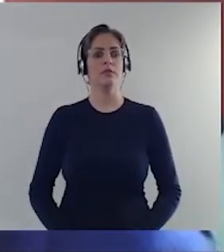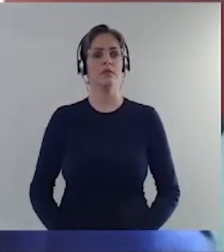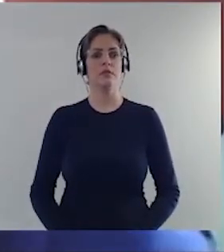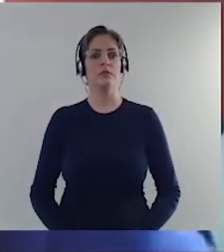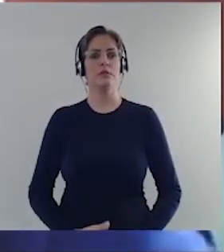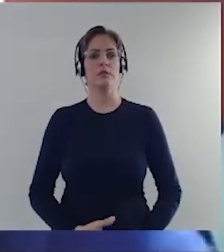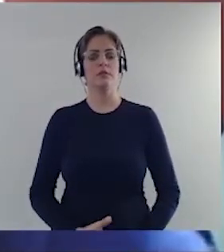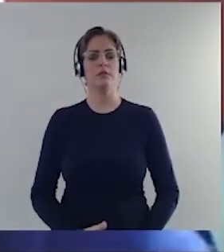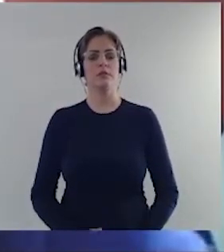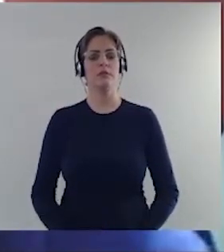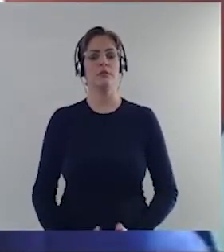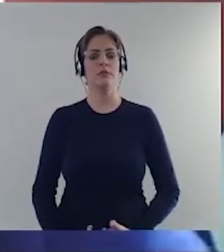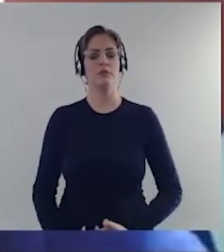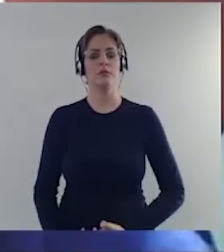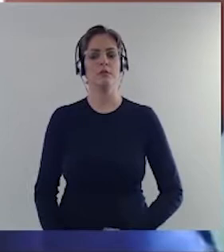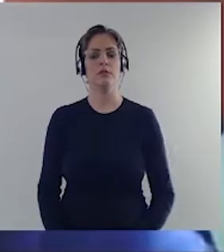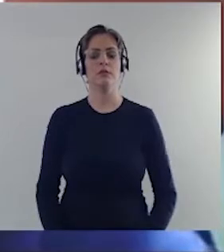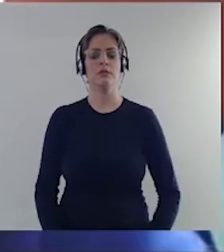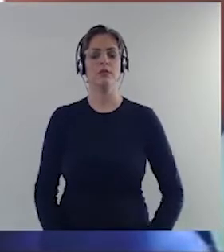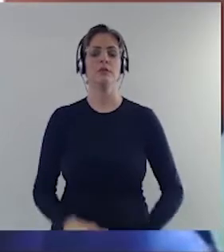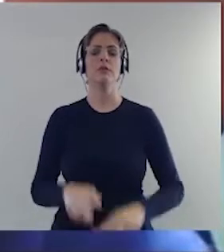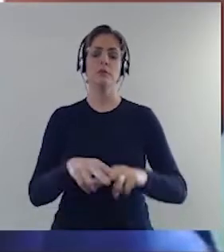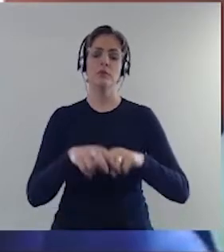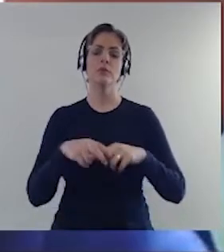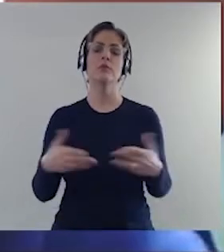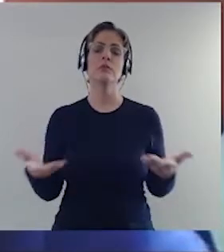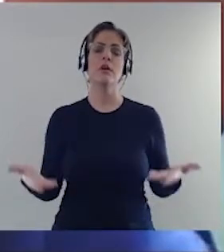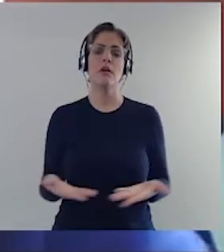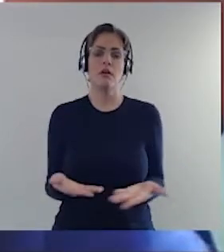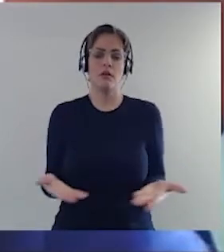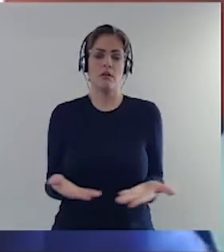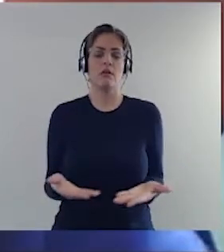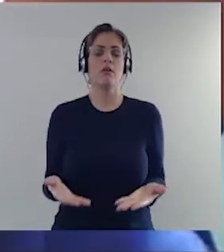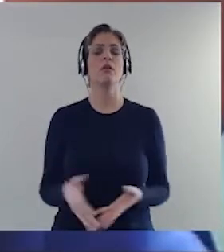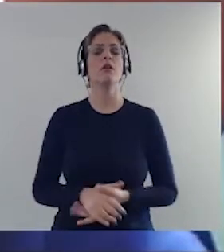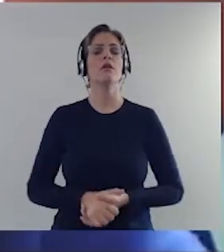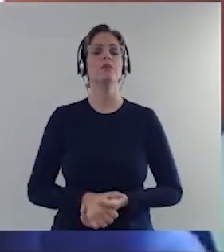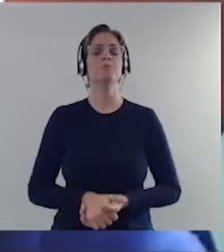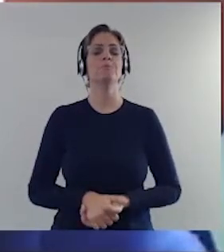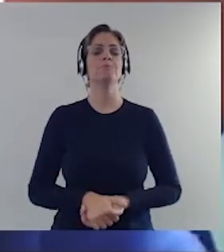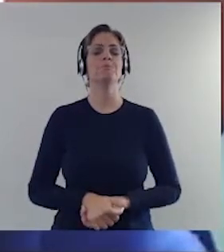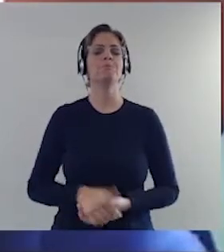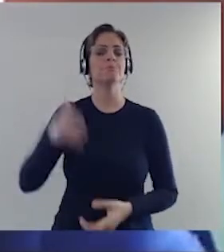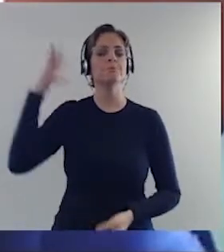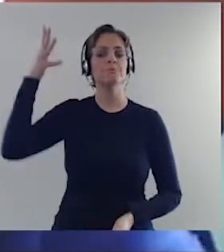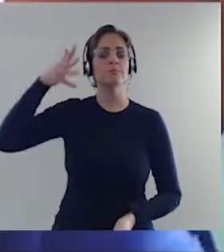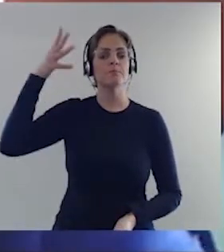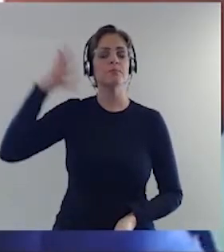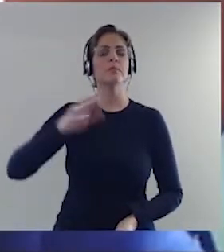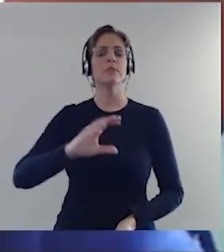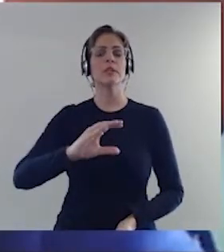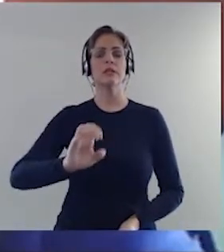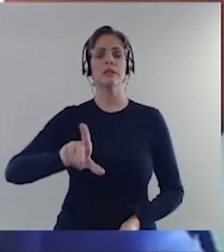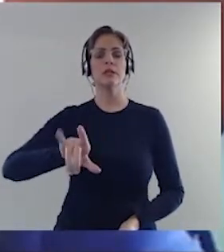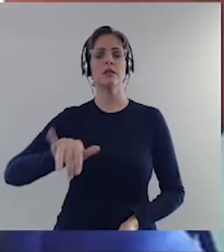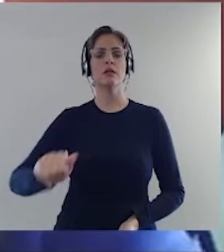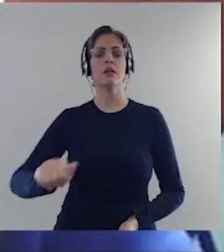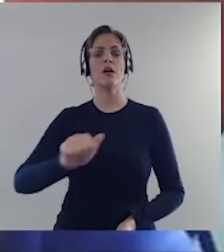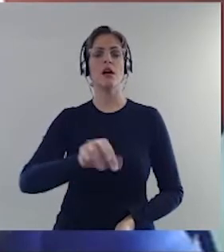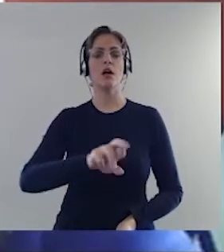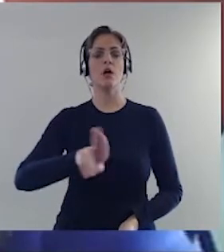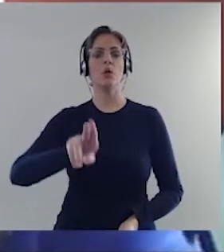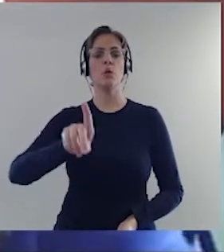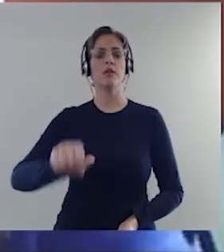Com essas considerações, passamos à palestra da doutora Célia Arruda de